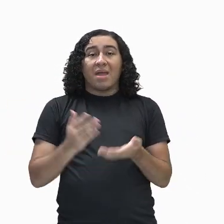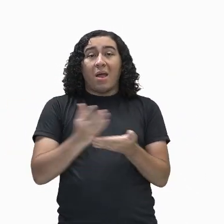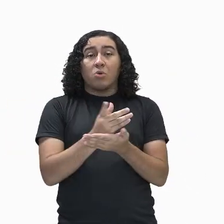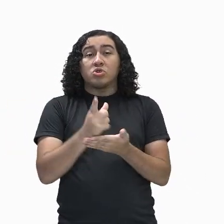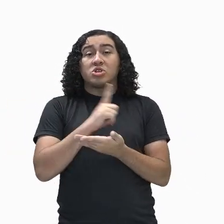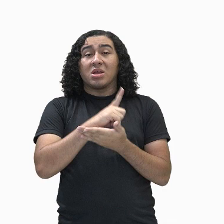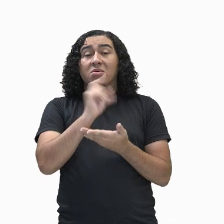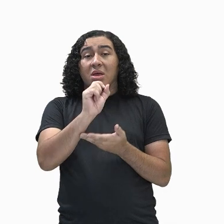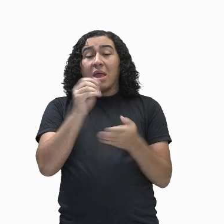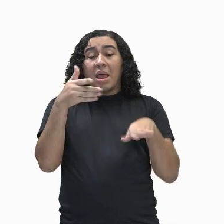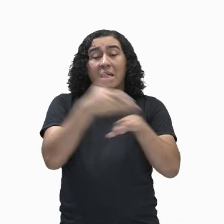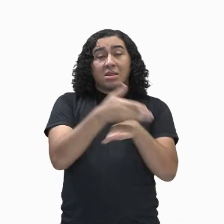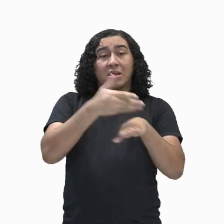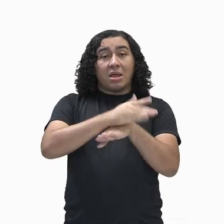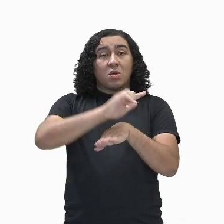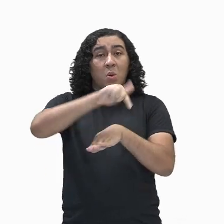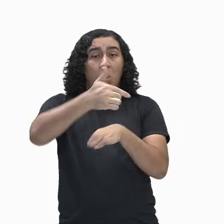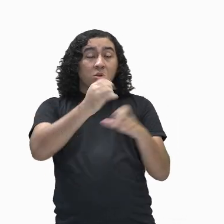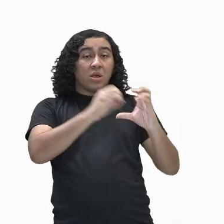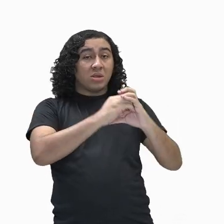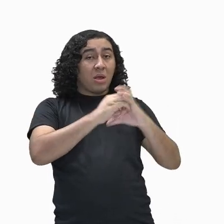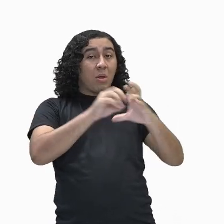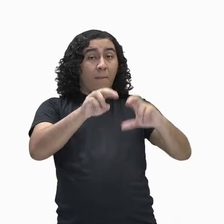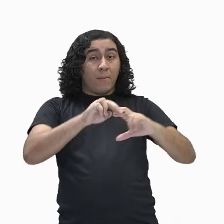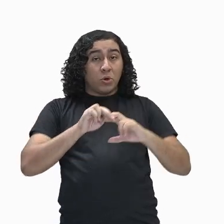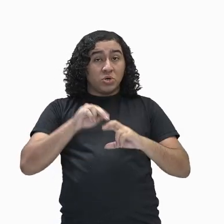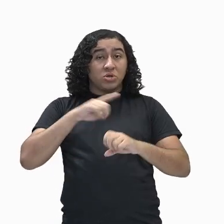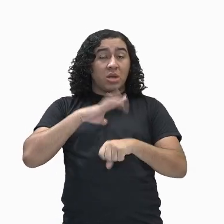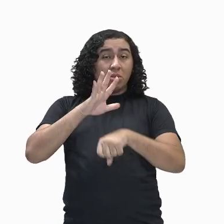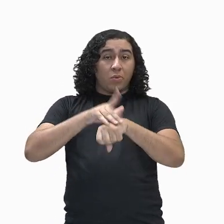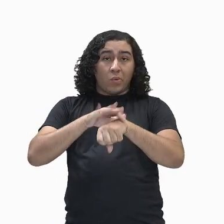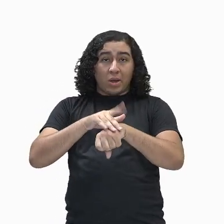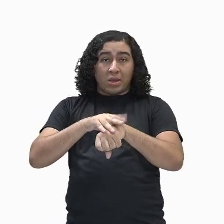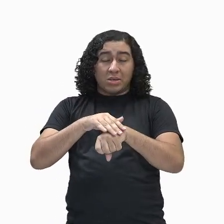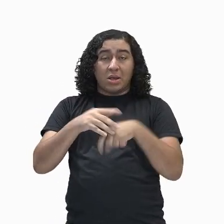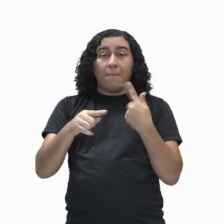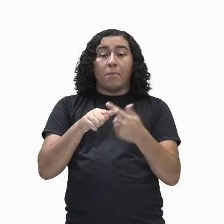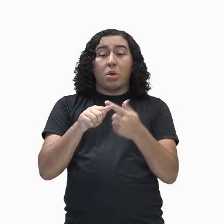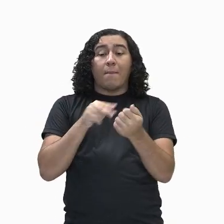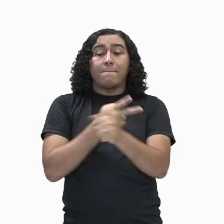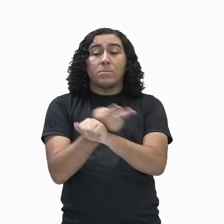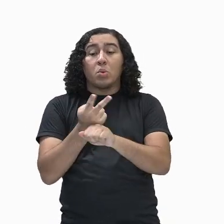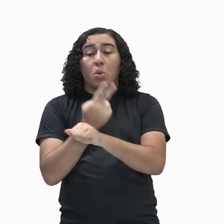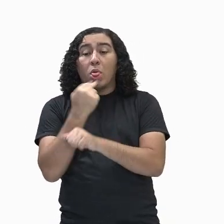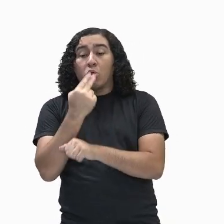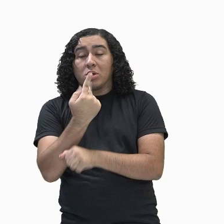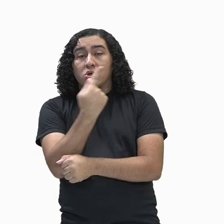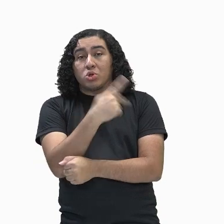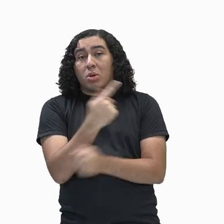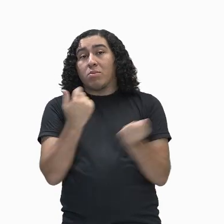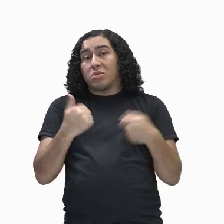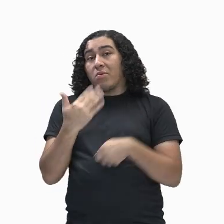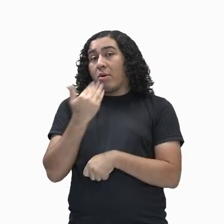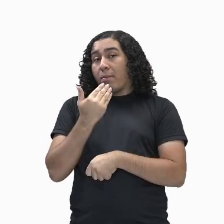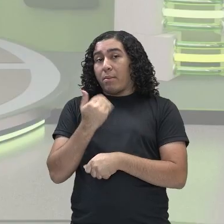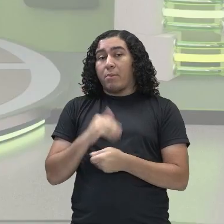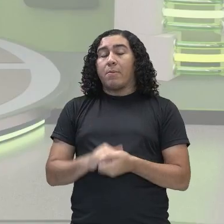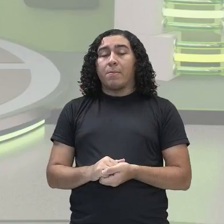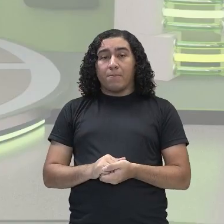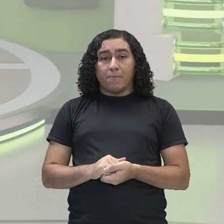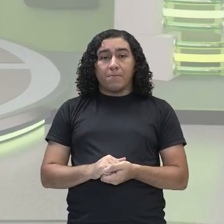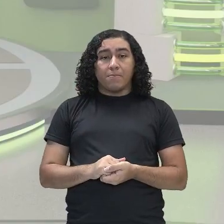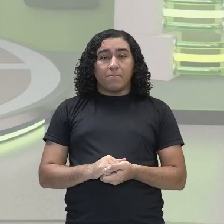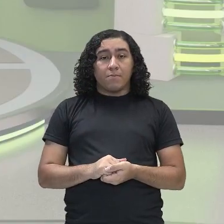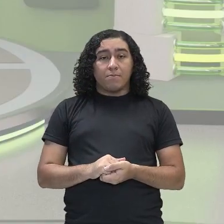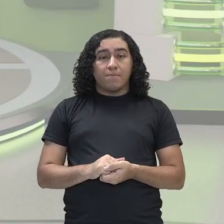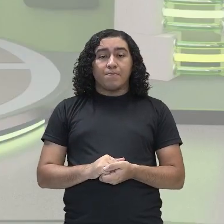parasitar outras células, né? E por isso eles vão causar doenças, porque eles vão em busca, né, do nutriente para a sua sobrevivência. Então você